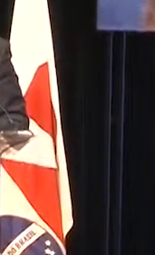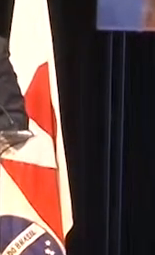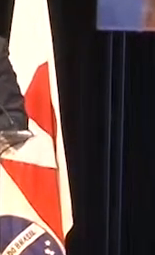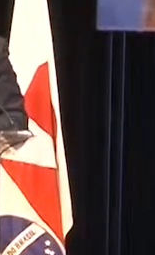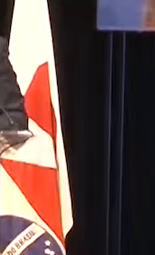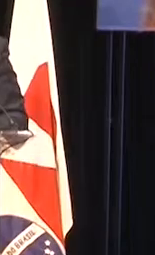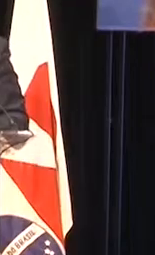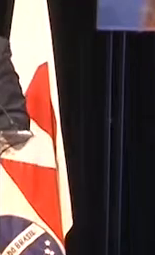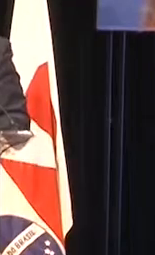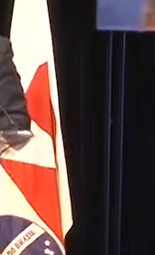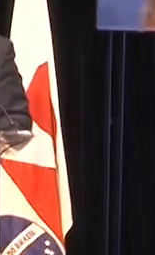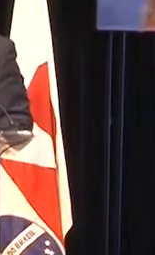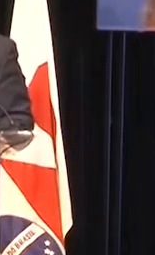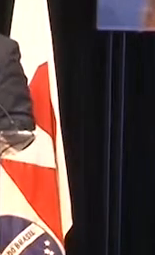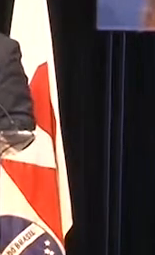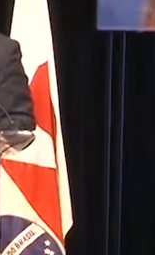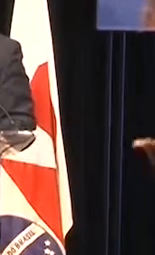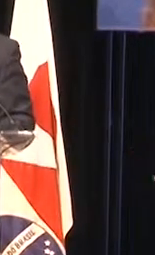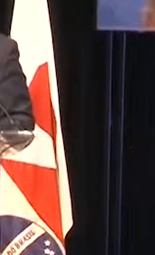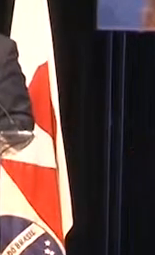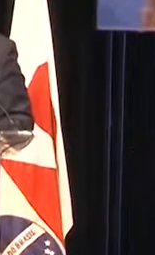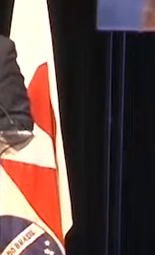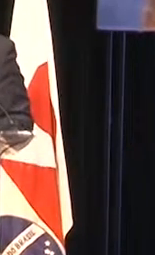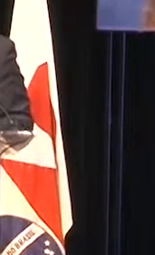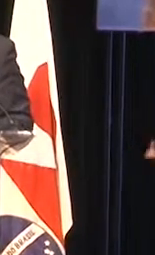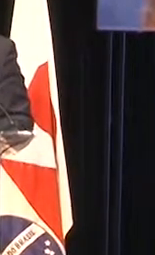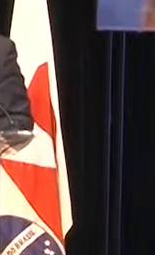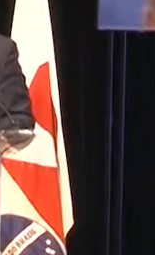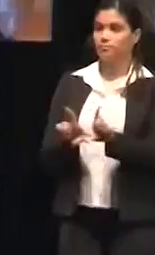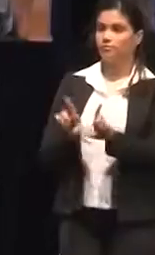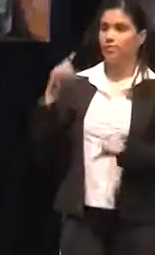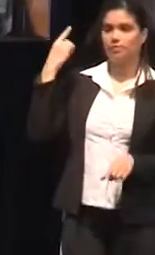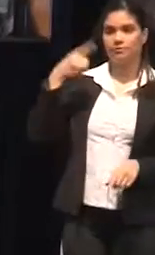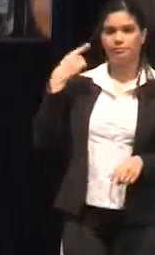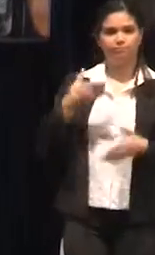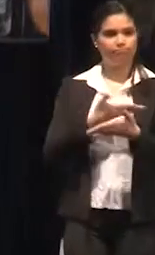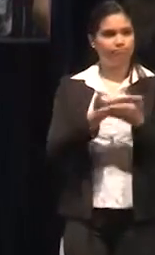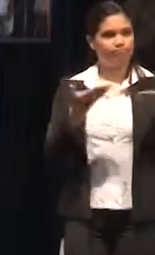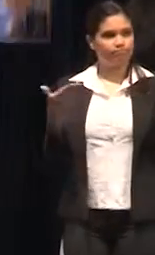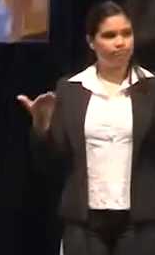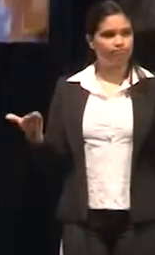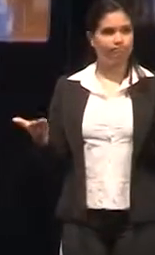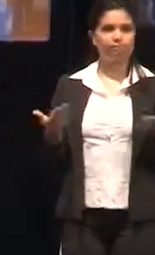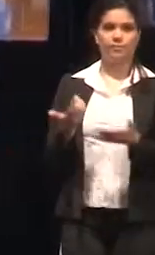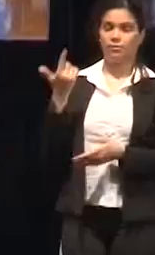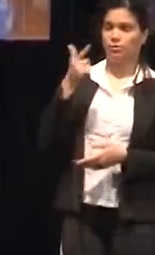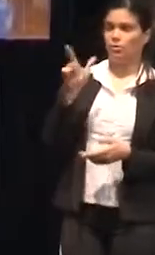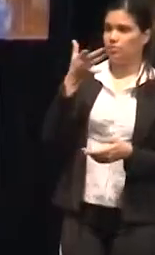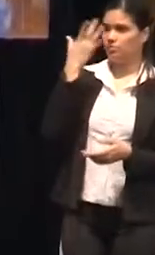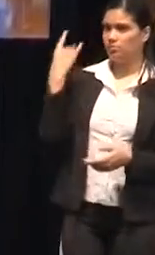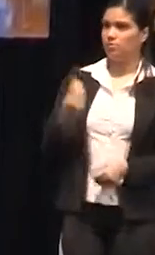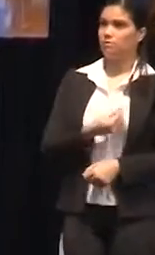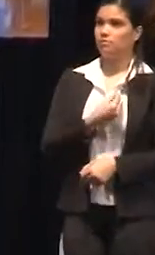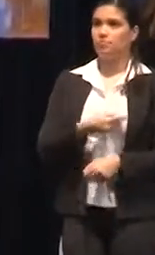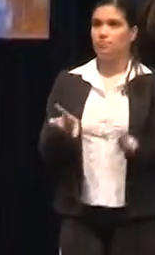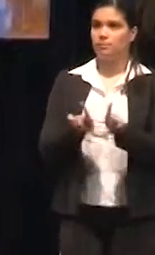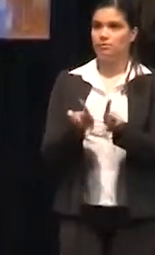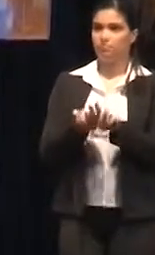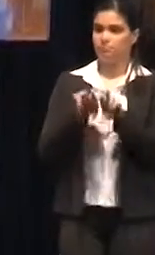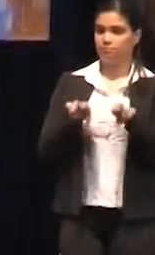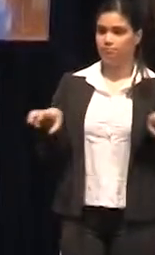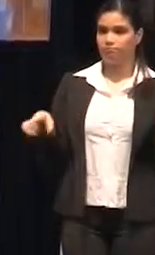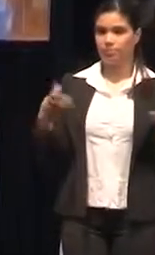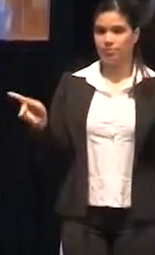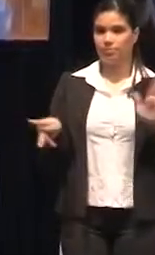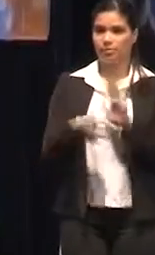desse enorme movimento que aqui essa semana construímos. Responsáveis pelas conferências magnas de encerramento,